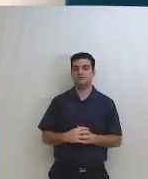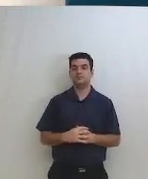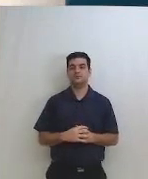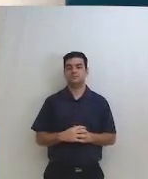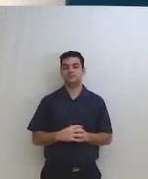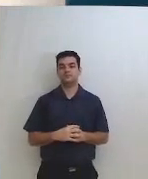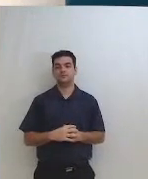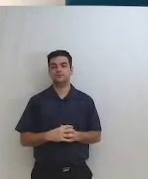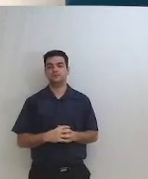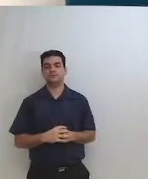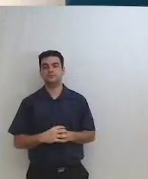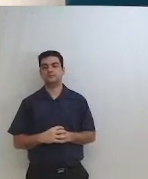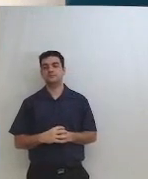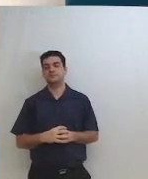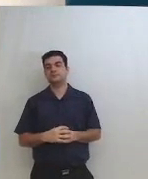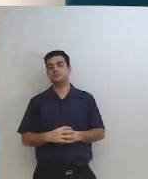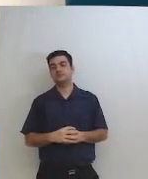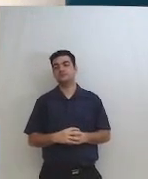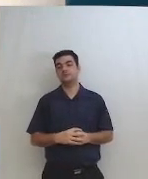Pois não, ministro